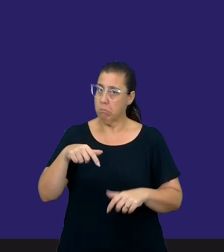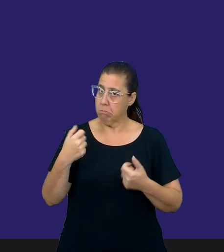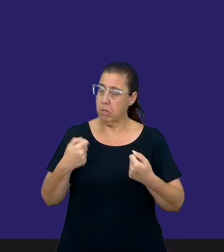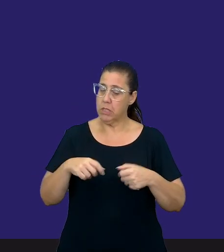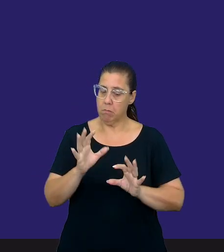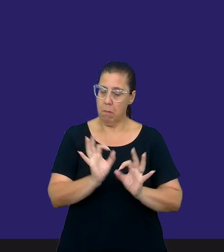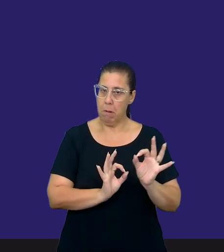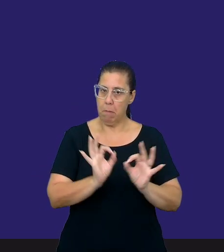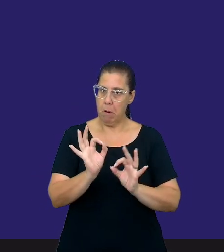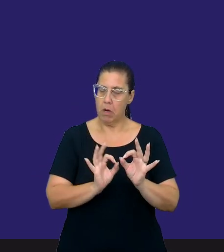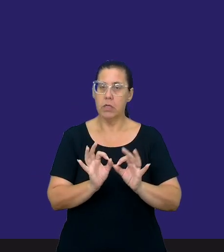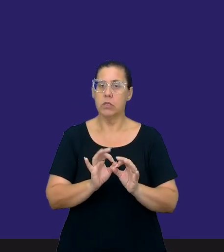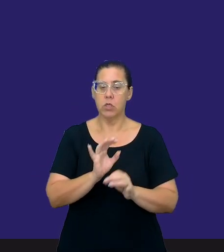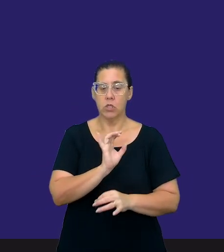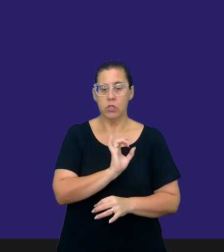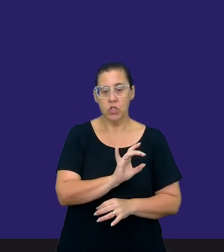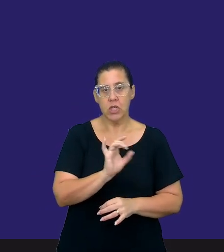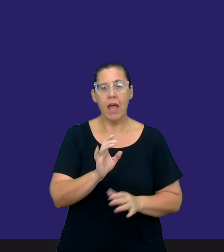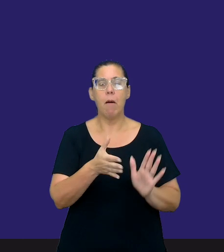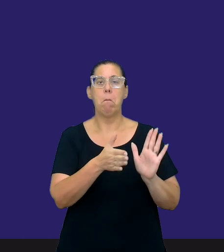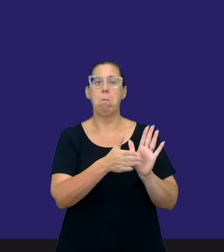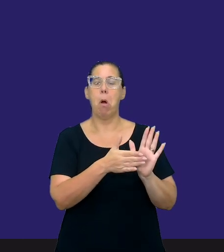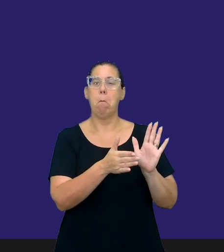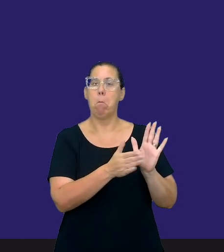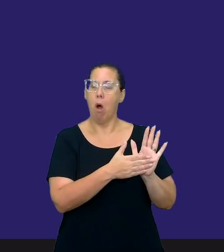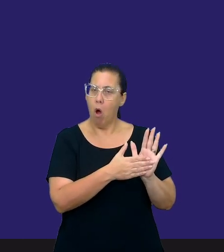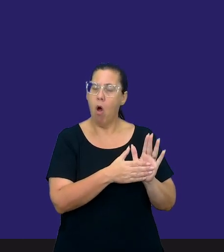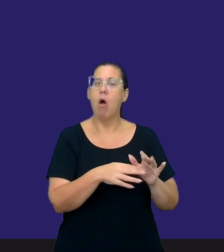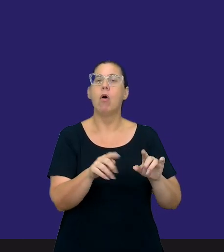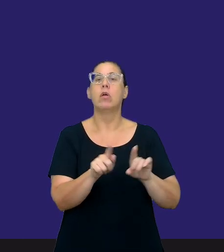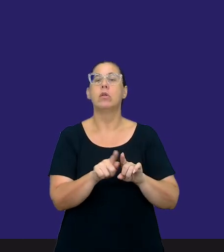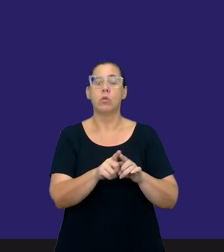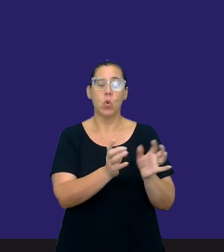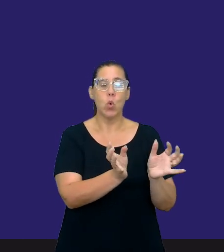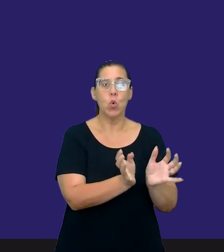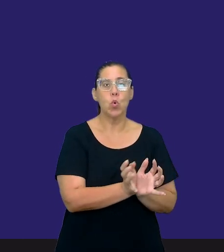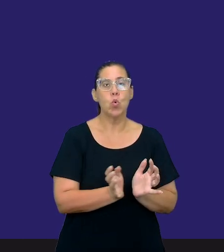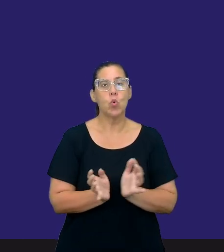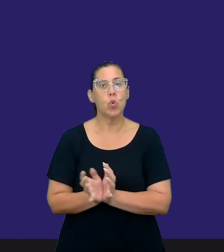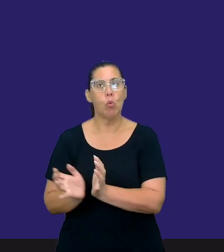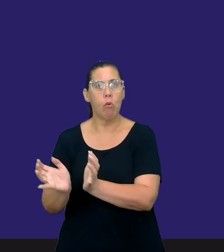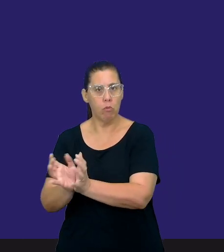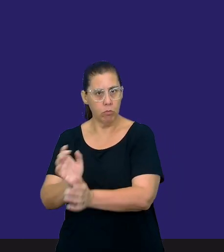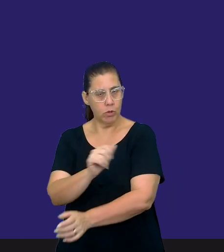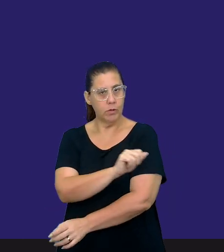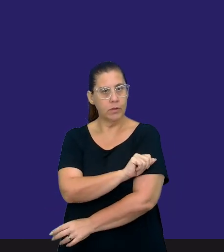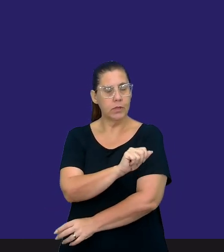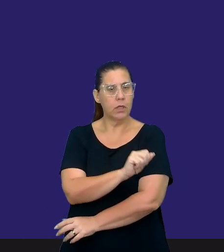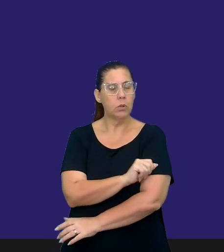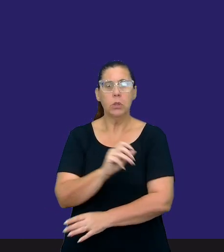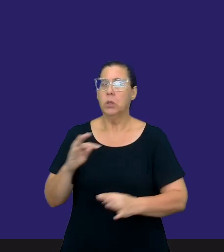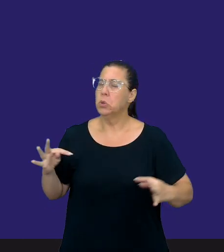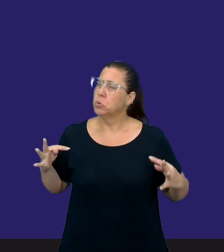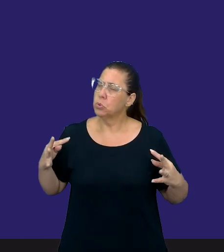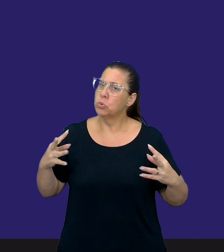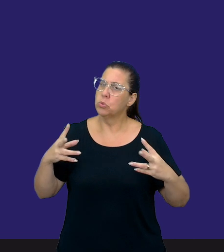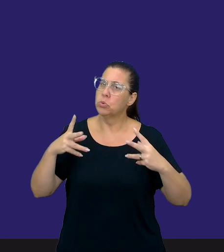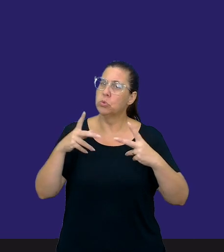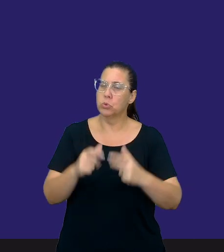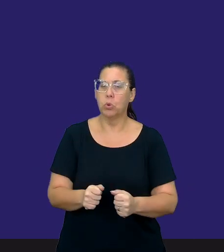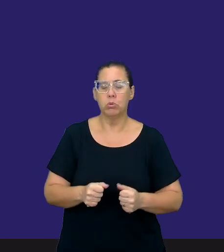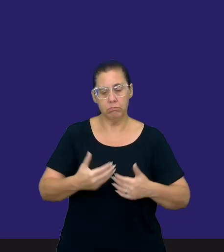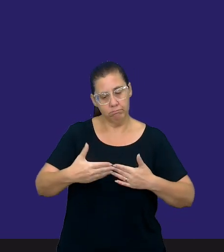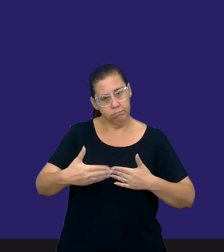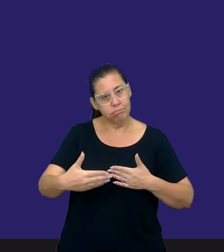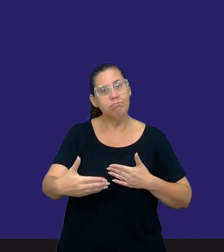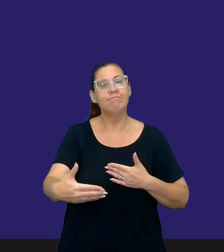para a organização de cada proposta, a organização dos agrupamentos dos estudantes. Todos esses